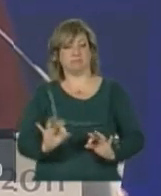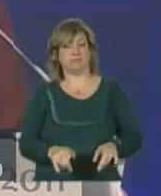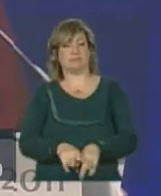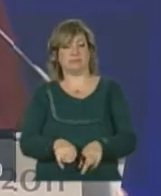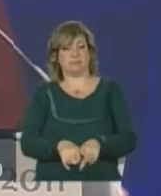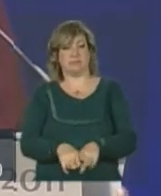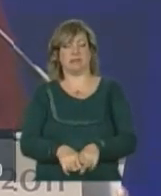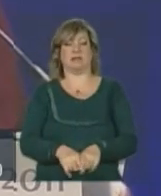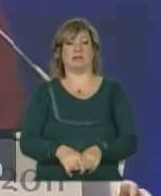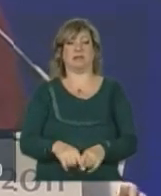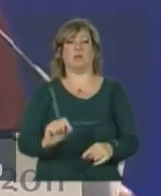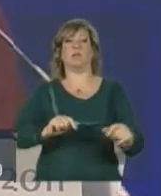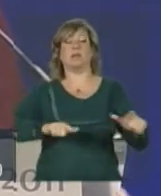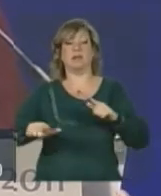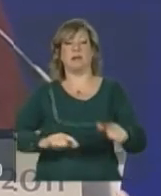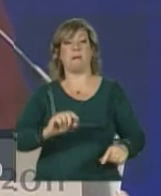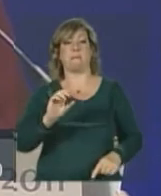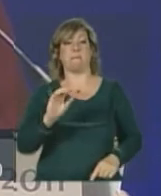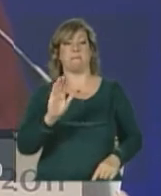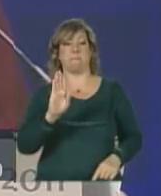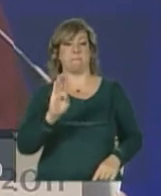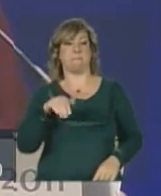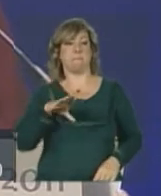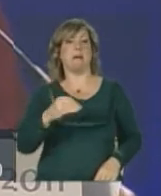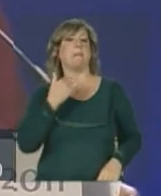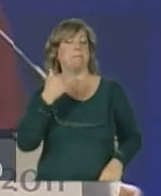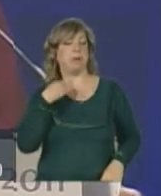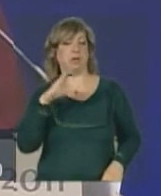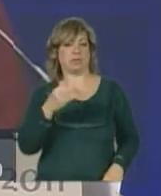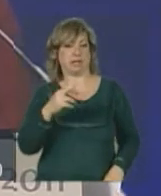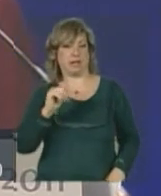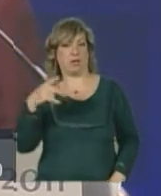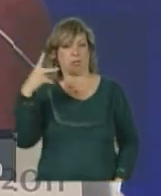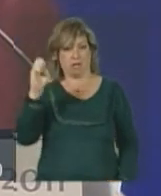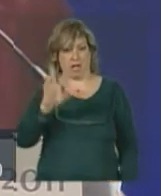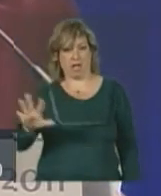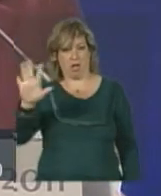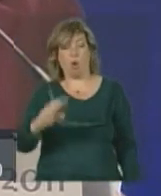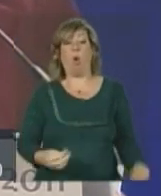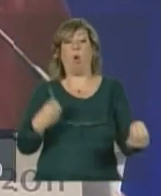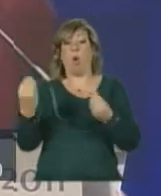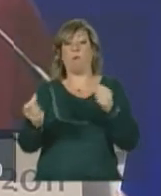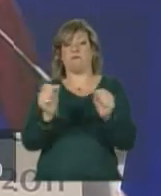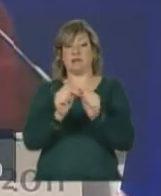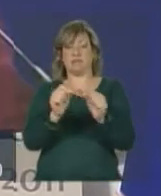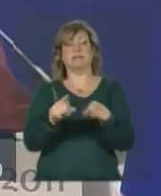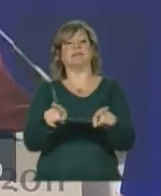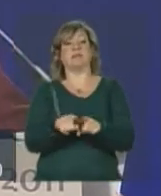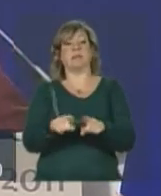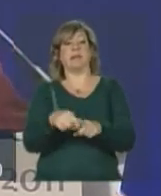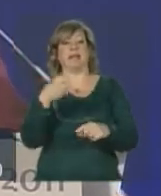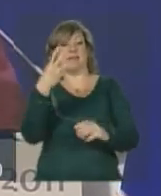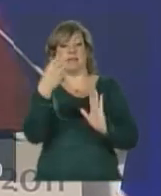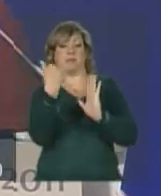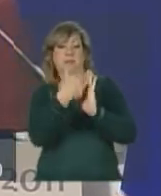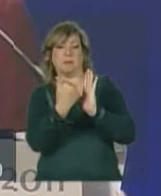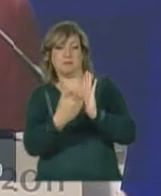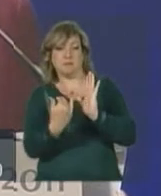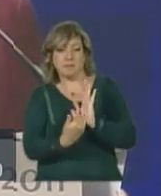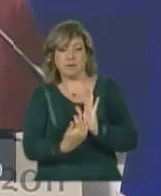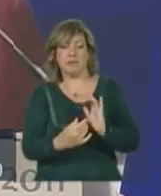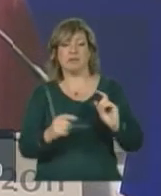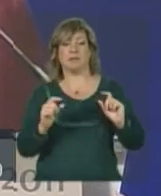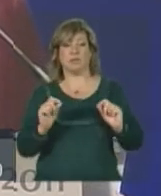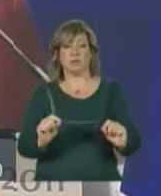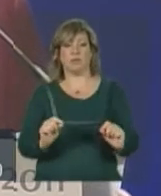a ação do Banco Central Europeu como se daria, quanto como se dará aqueles três pontos que